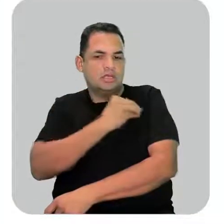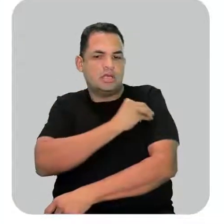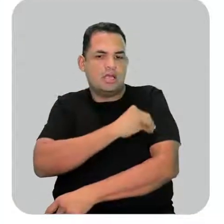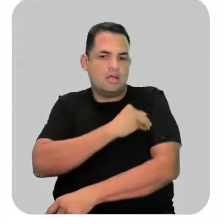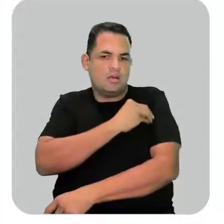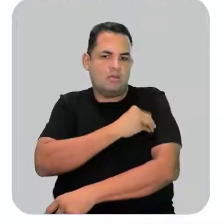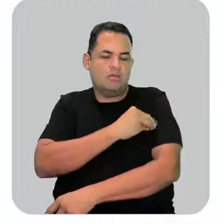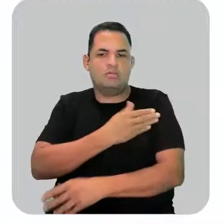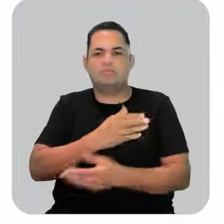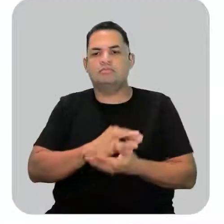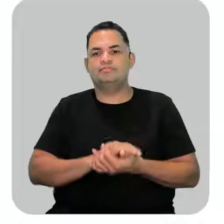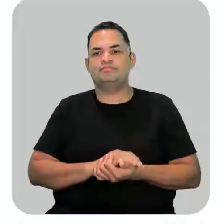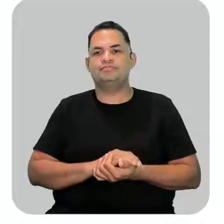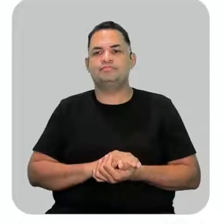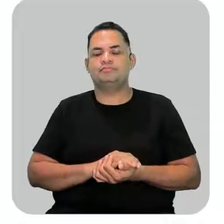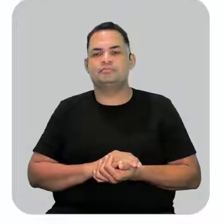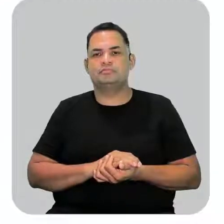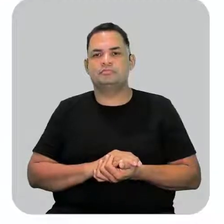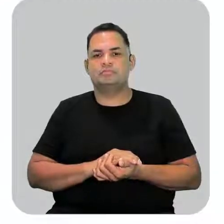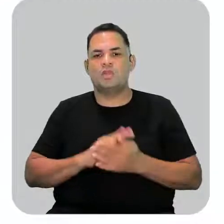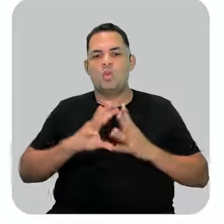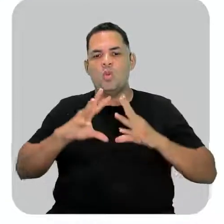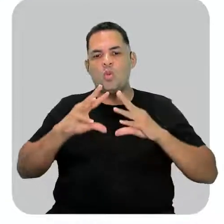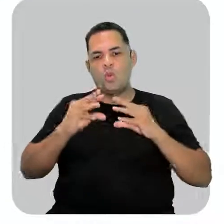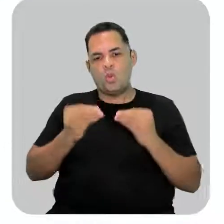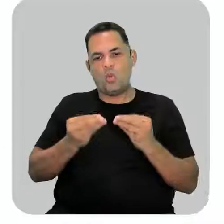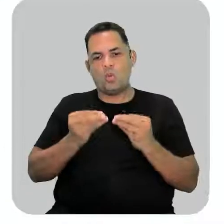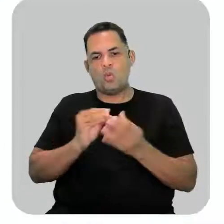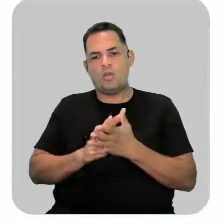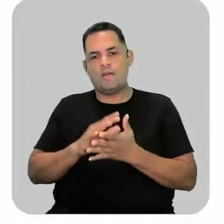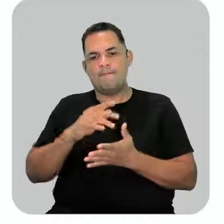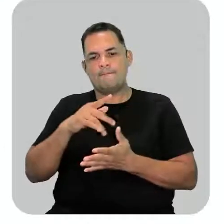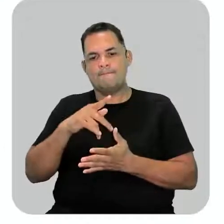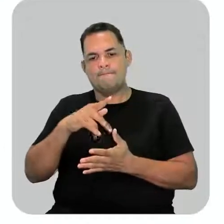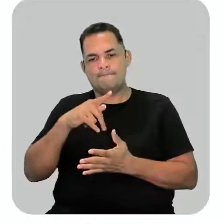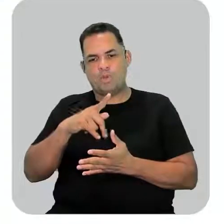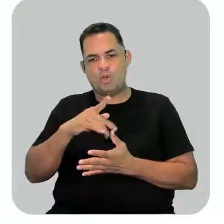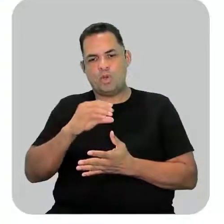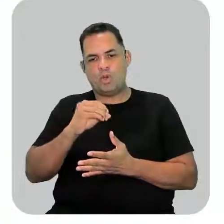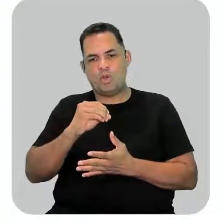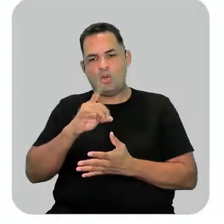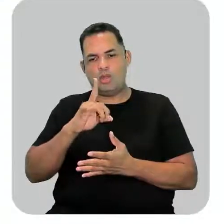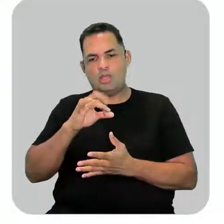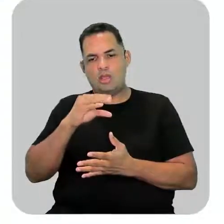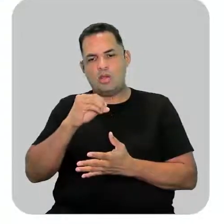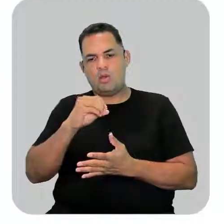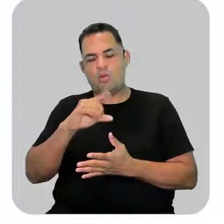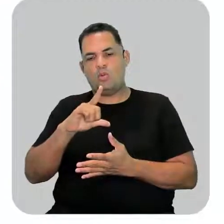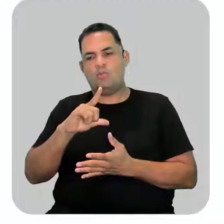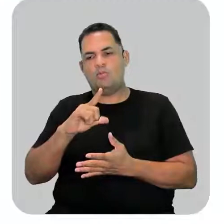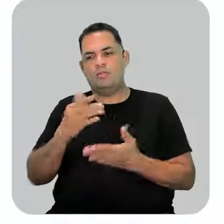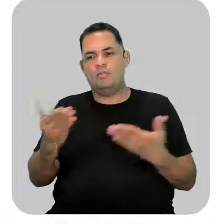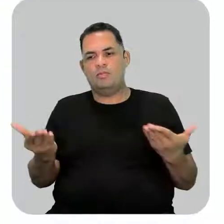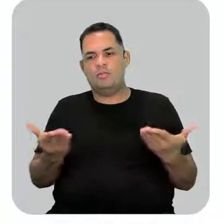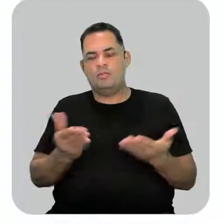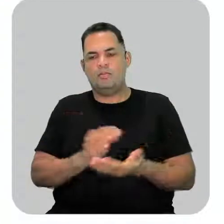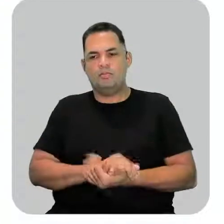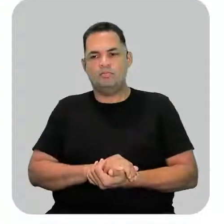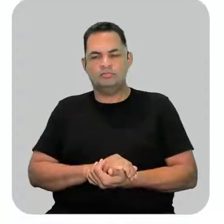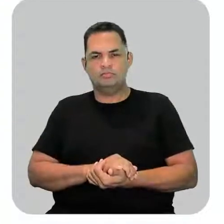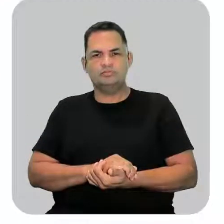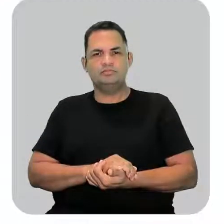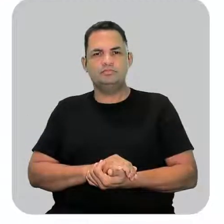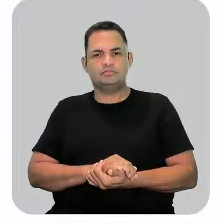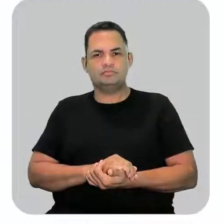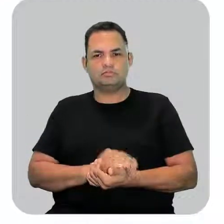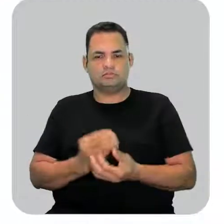triol. De 4 para cima, todos vão ser poliálcool, que no caso seria o poliol.